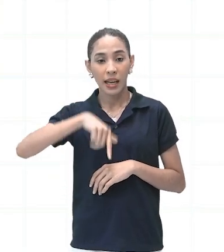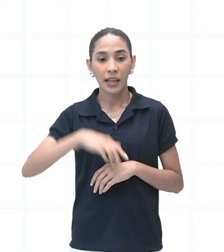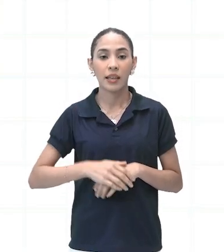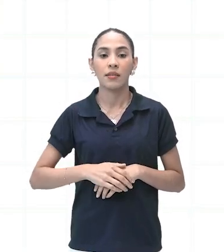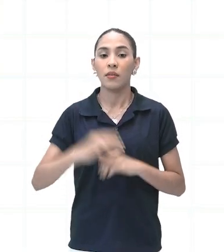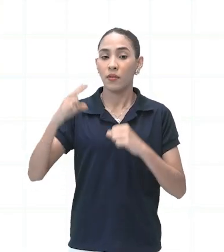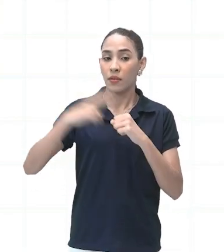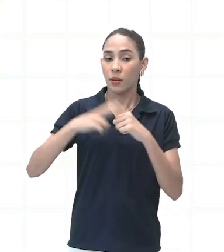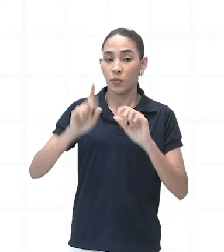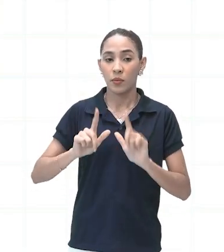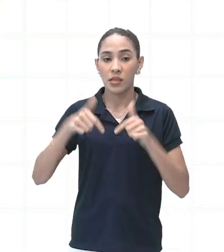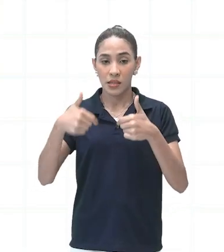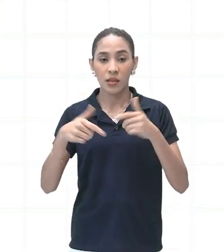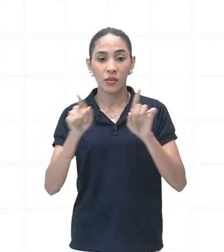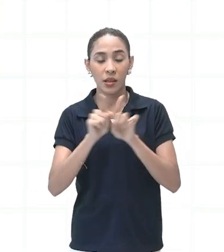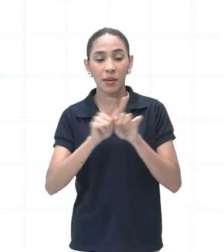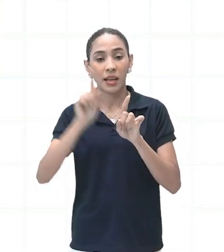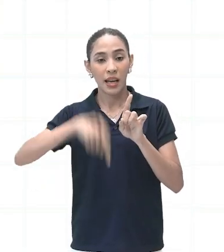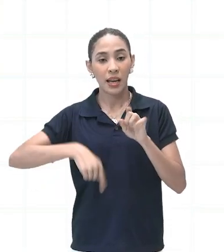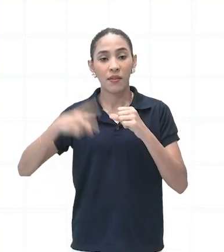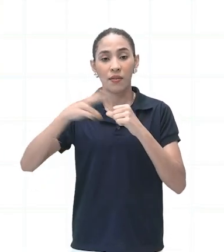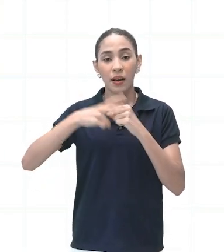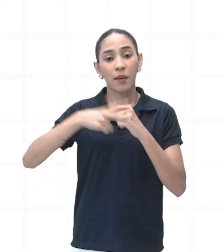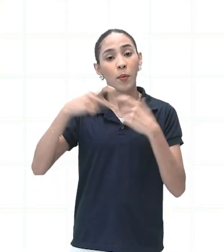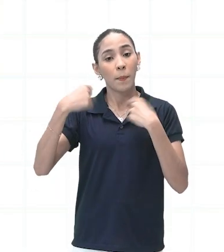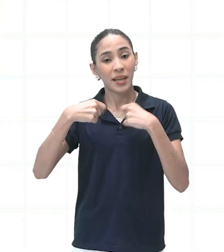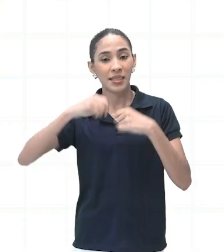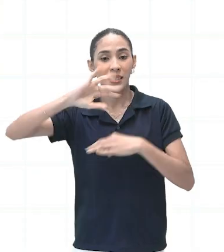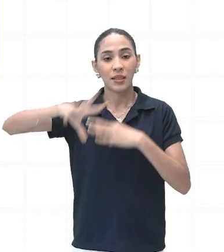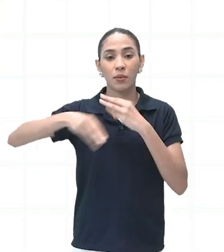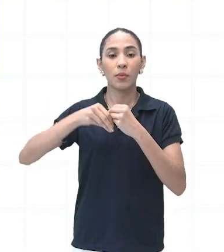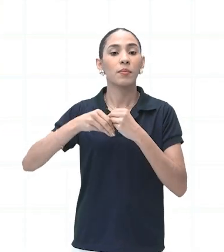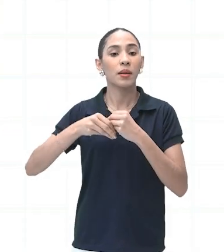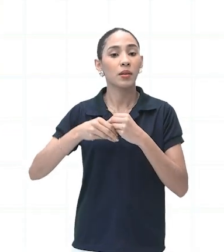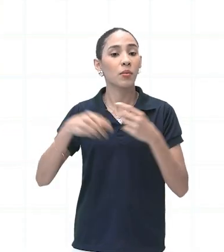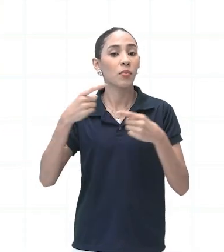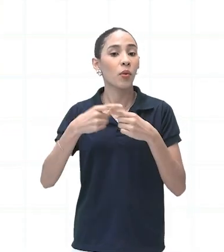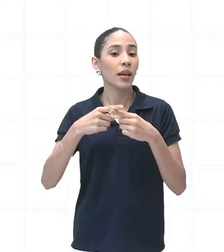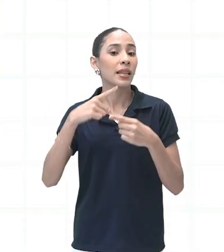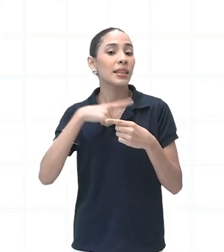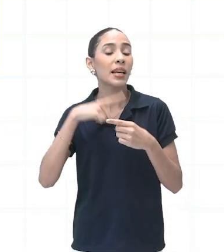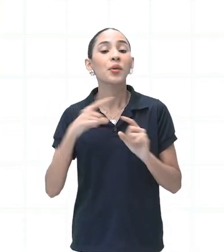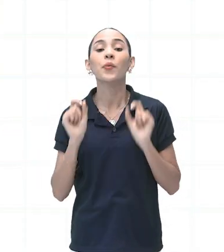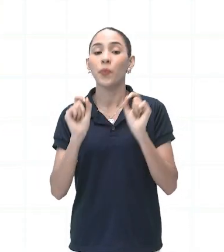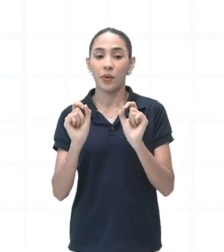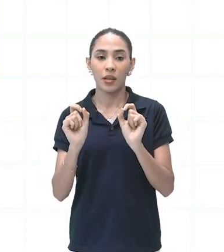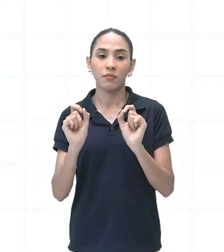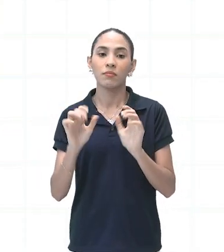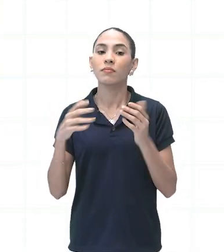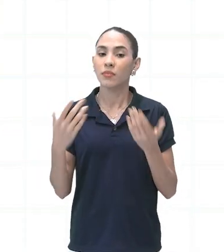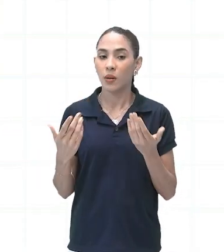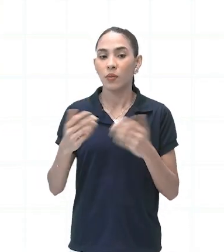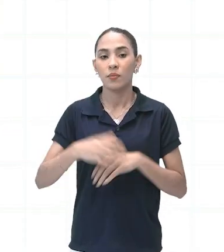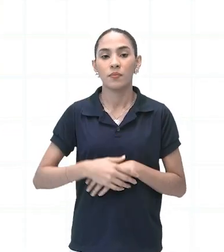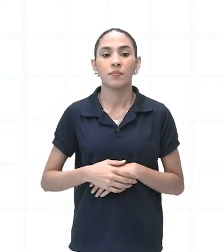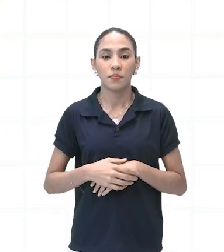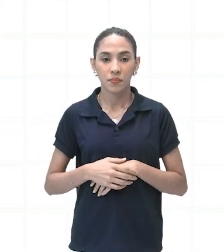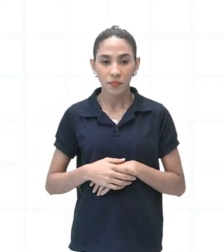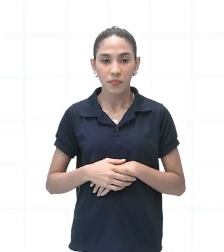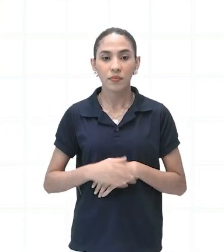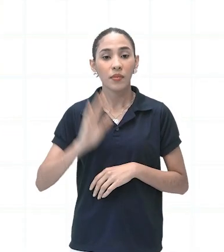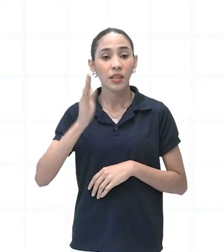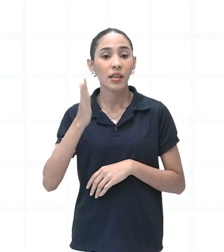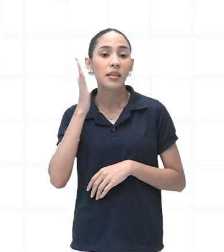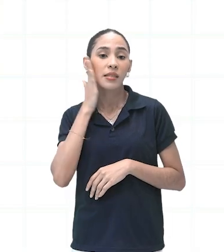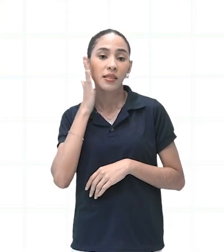de ação e é um verbo que precisa de complemento, né? Porque quem tem alguma coisa. Então, primeiro ponto aí, eu já